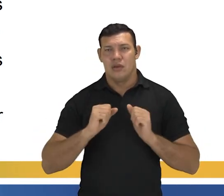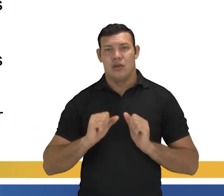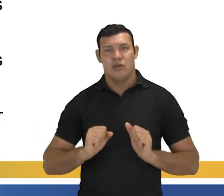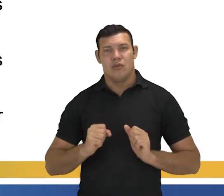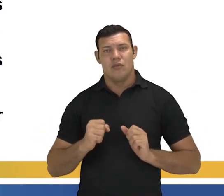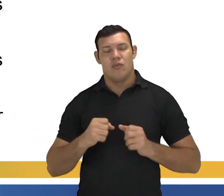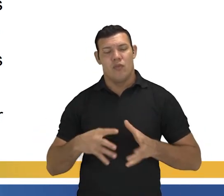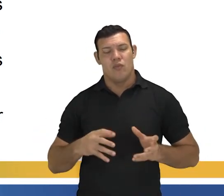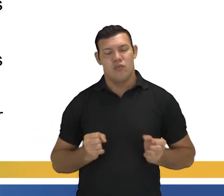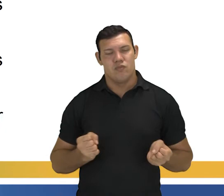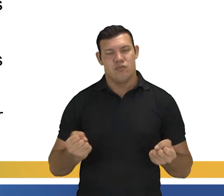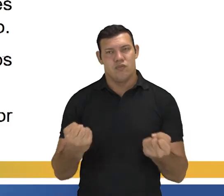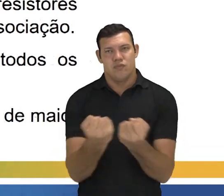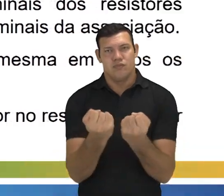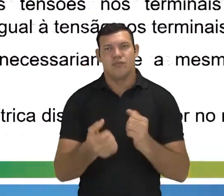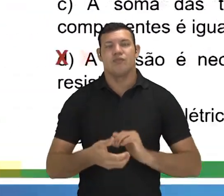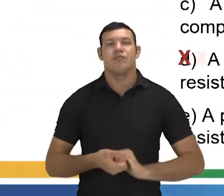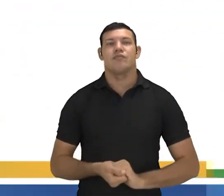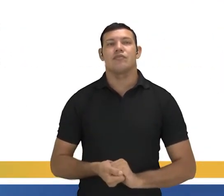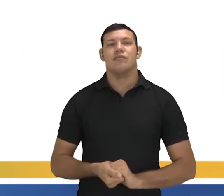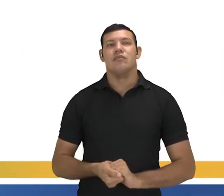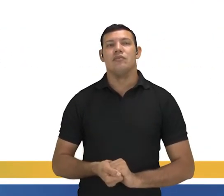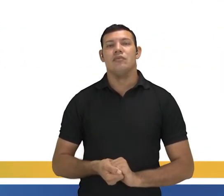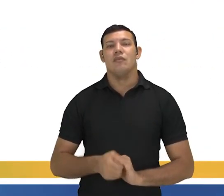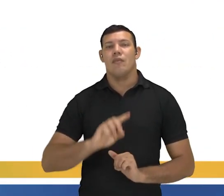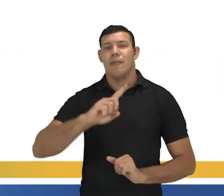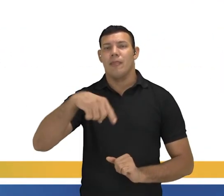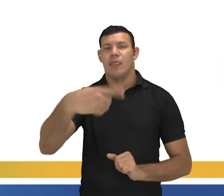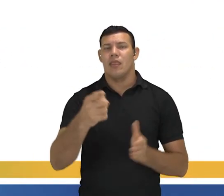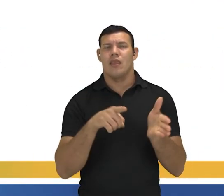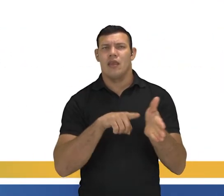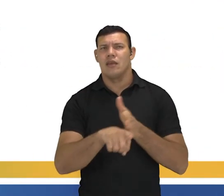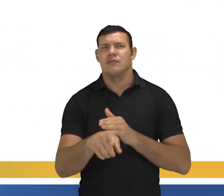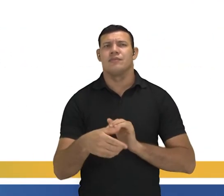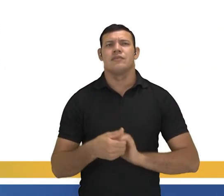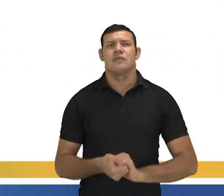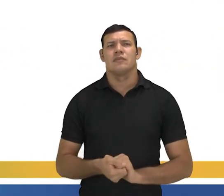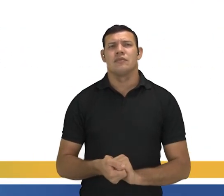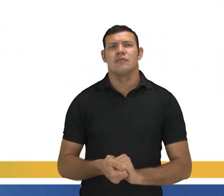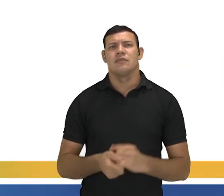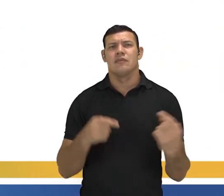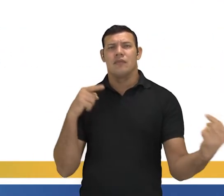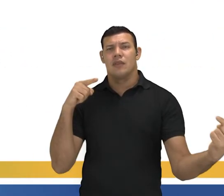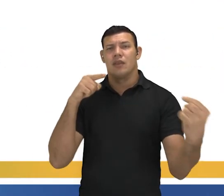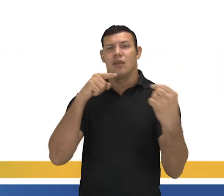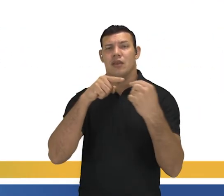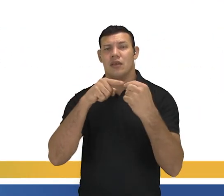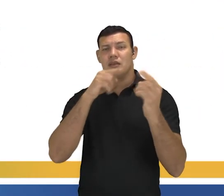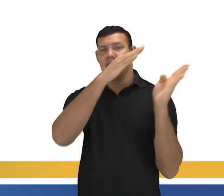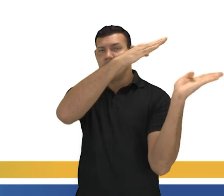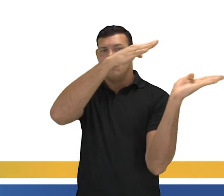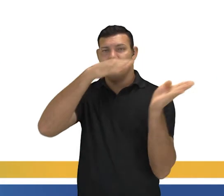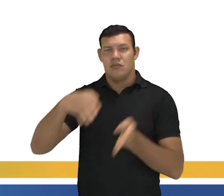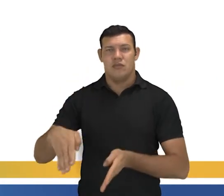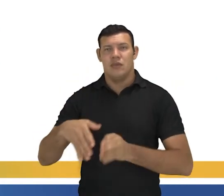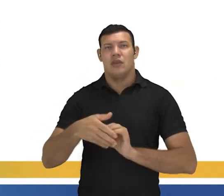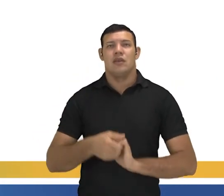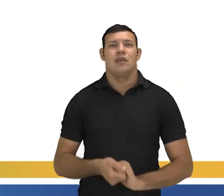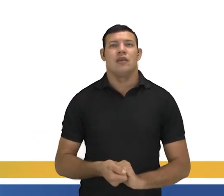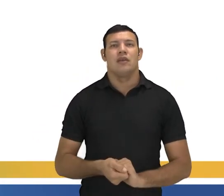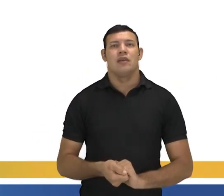vimos da associação em série. Próxima questão, nós vamos ver aqui sobre a associação em paralelo. Olha a